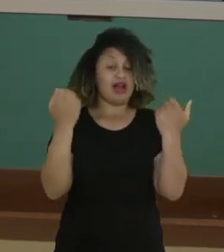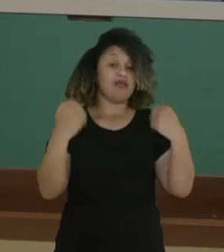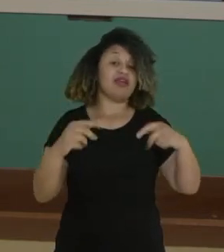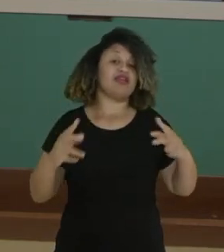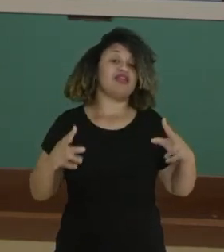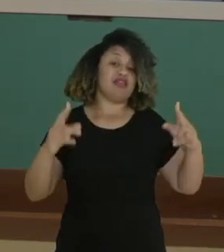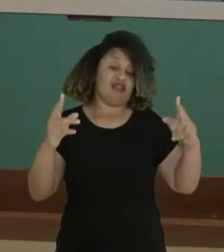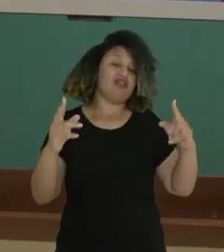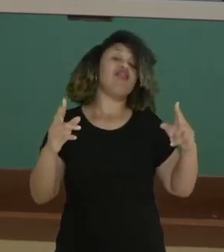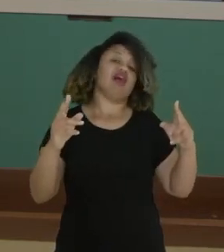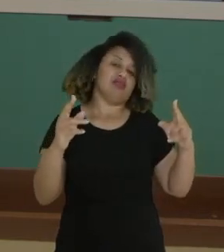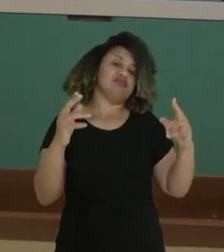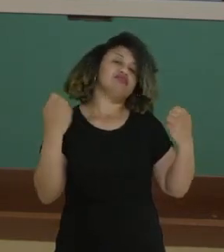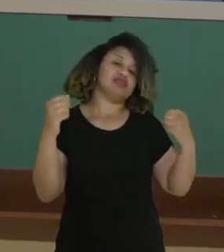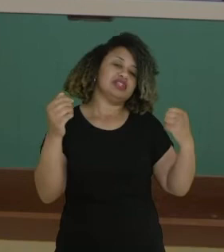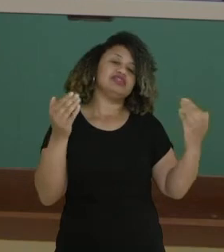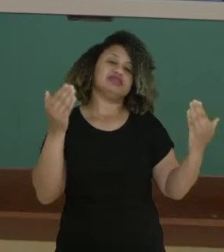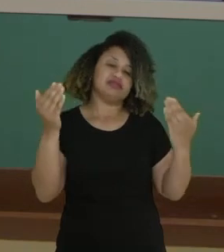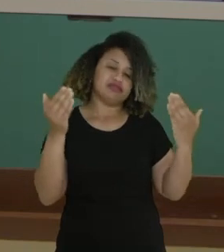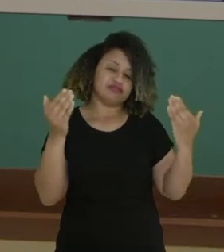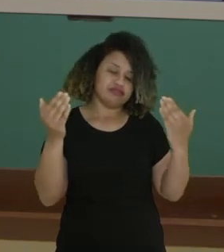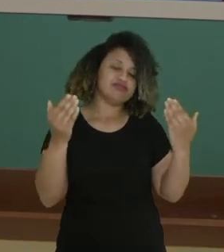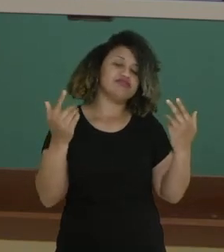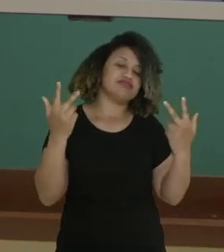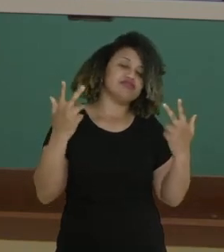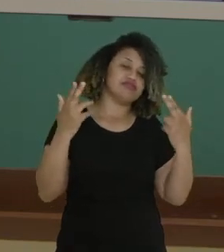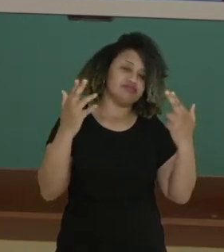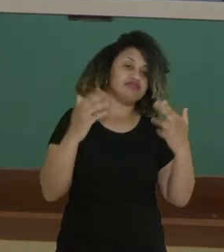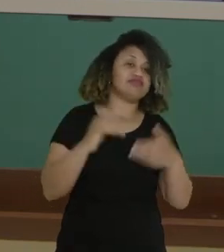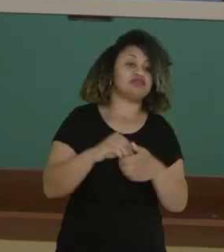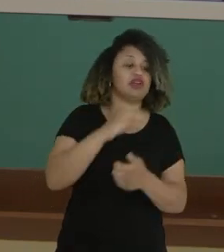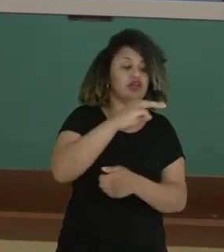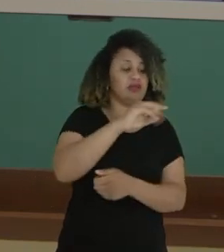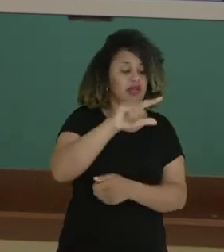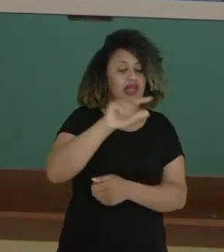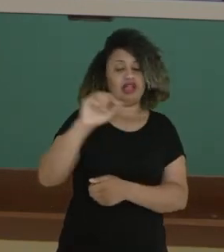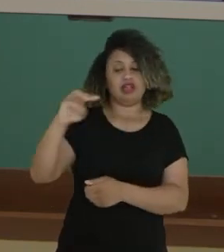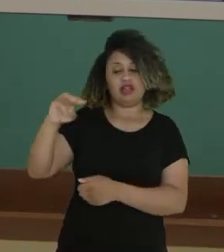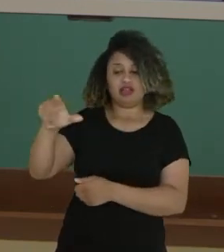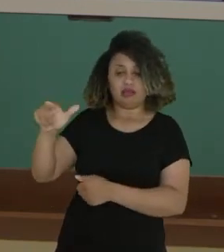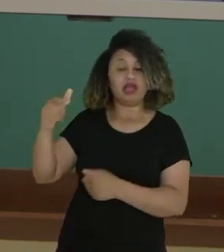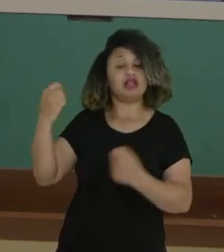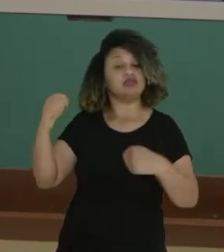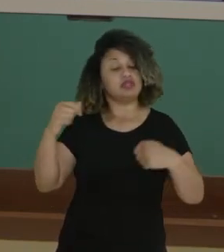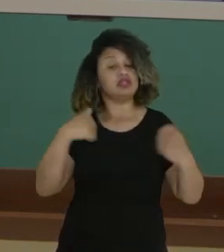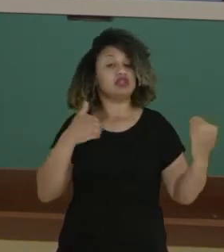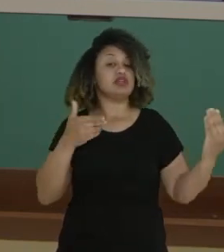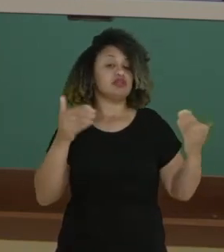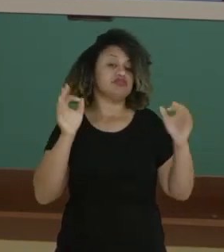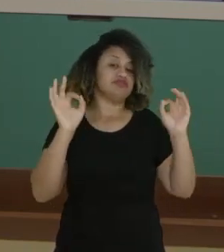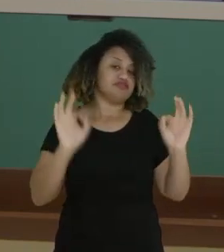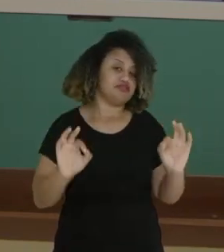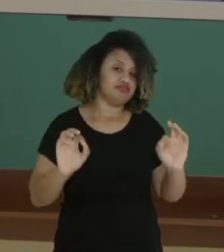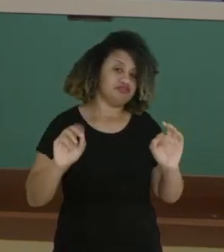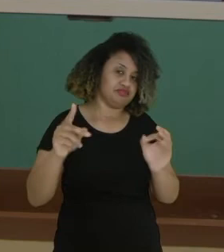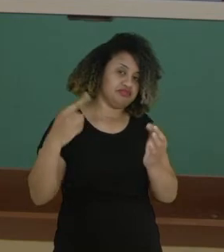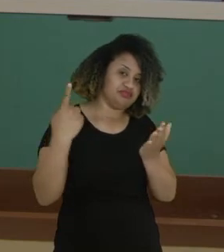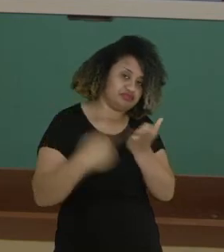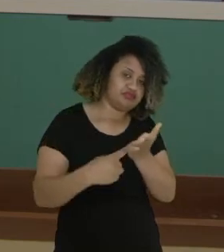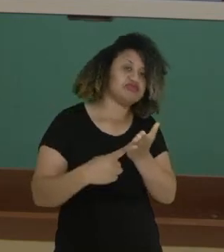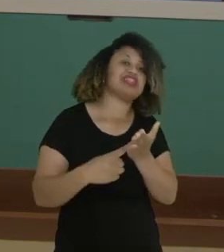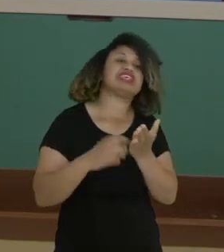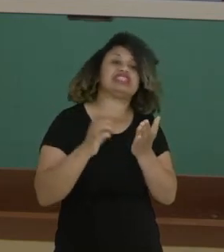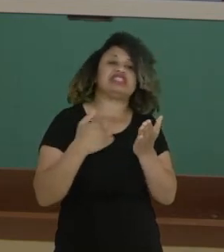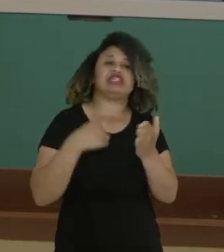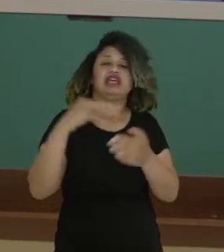você compara coisas dentro da mesma unidade. No caso aqui, unidade de volume, de capacidade, ok? Se uma estivesse